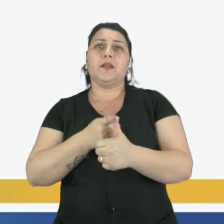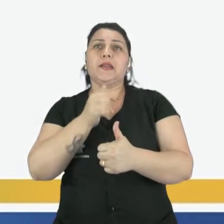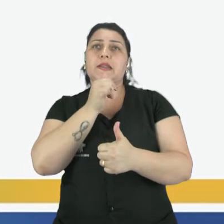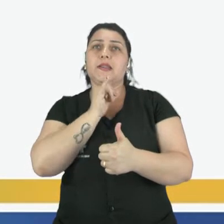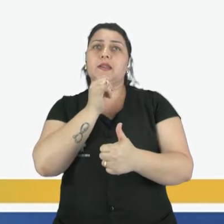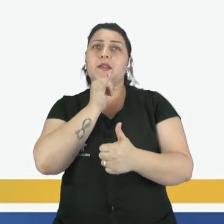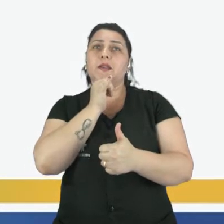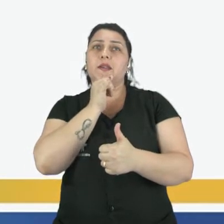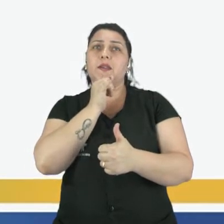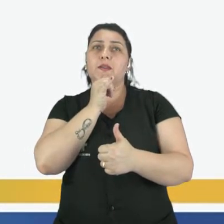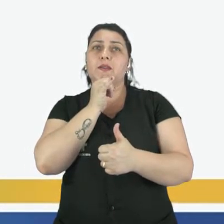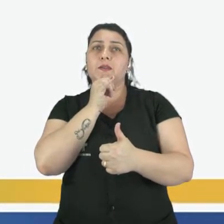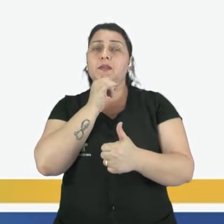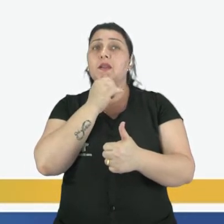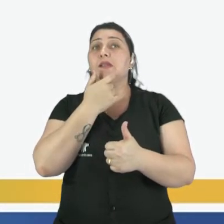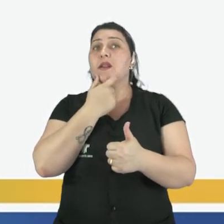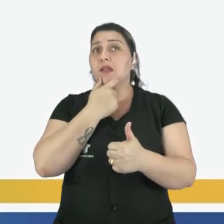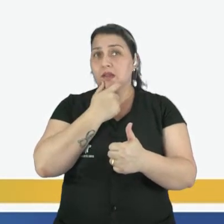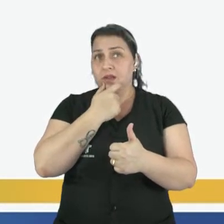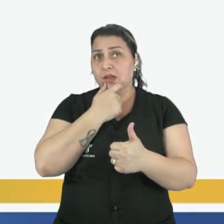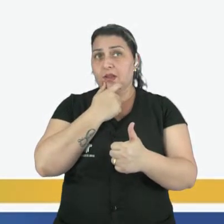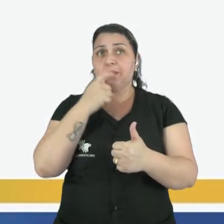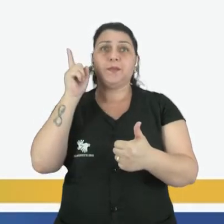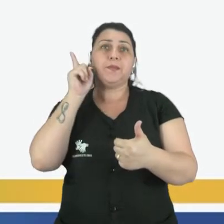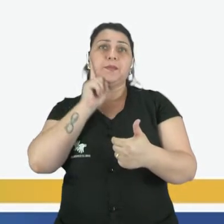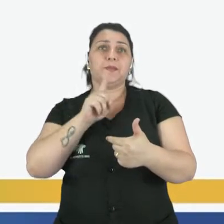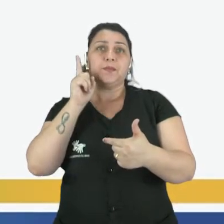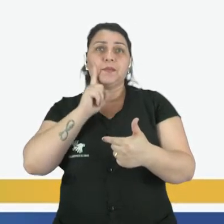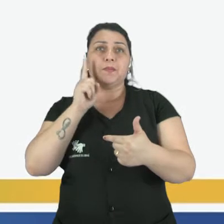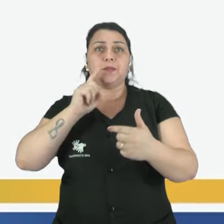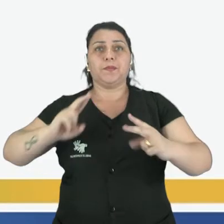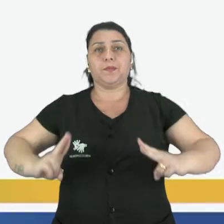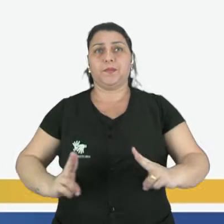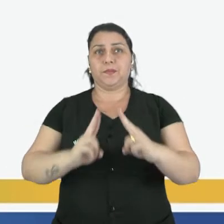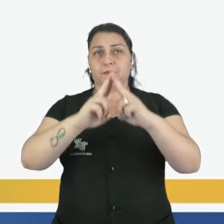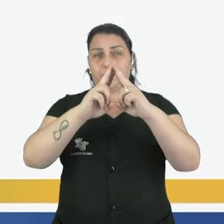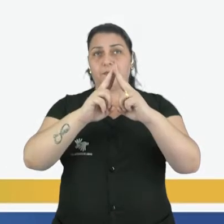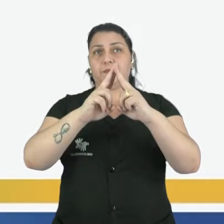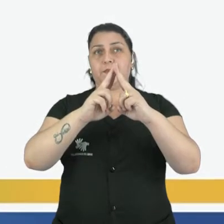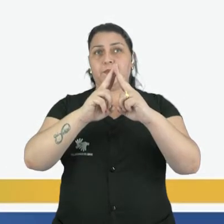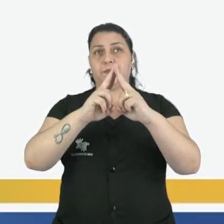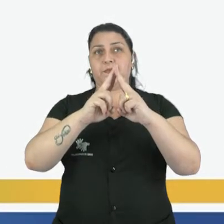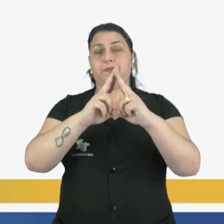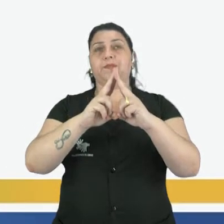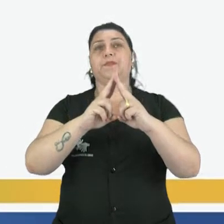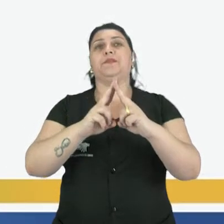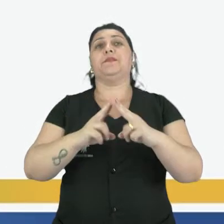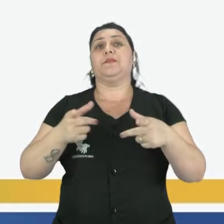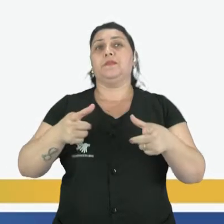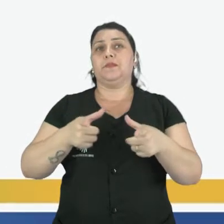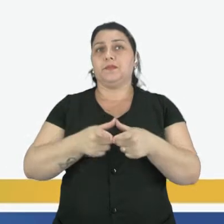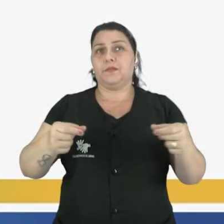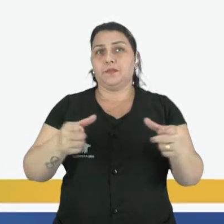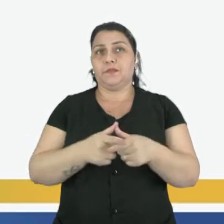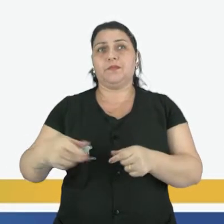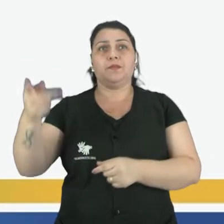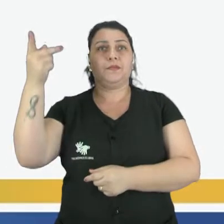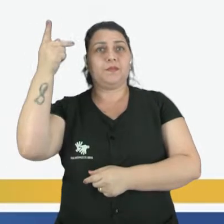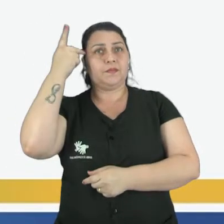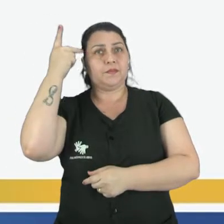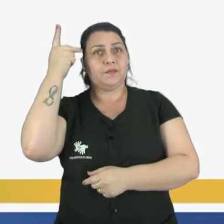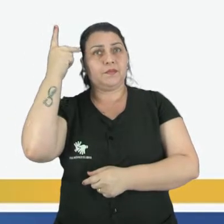juntar, as construções vão avançando ao ponto de, juntou uma cidade na outra. Ou seja,